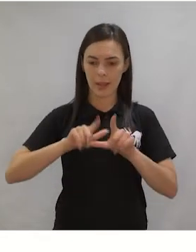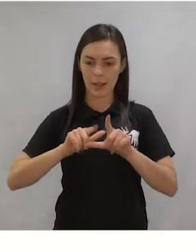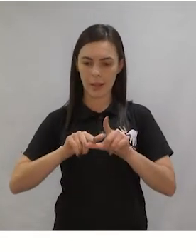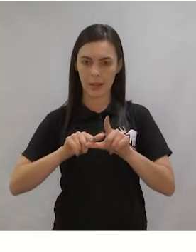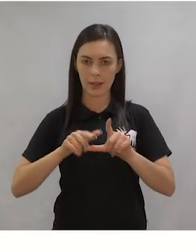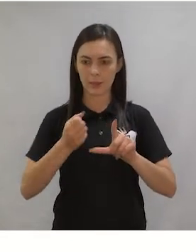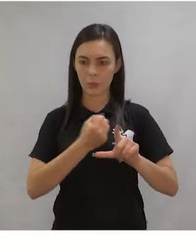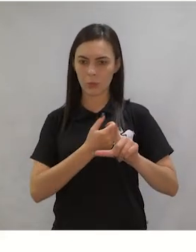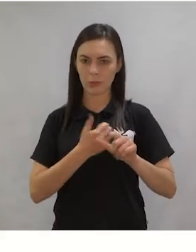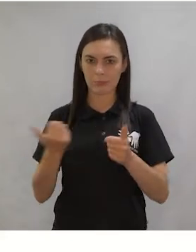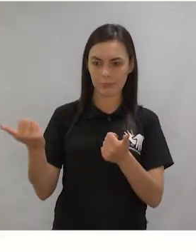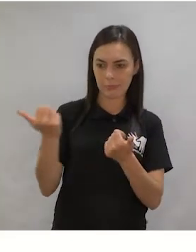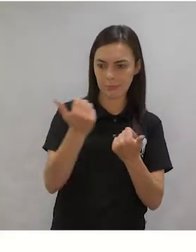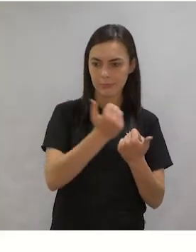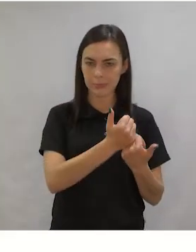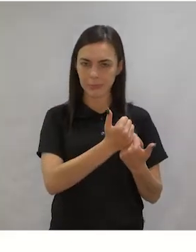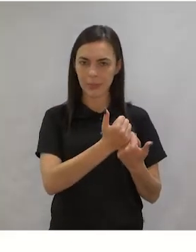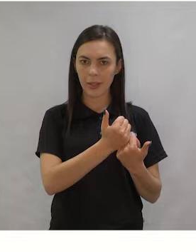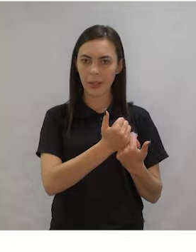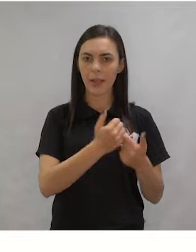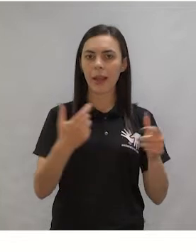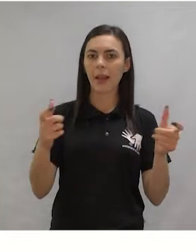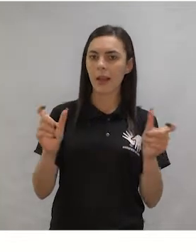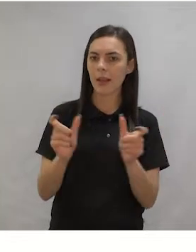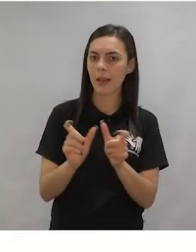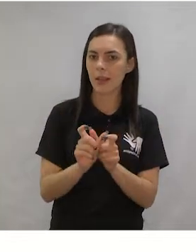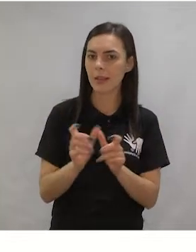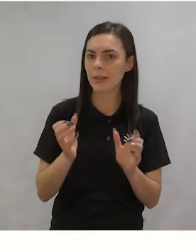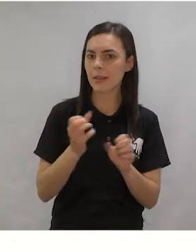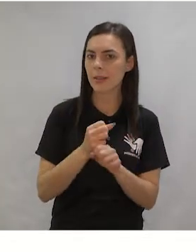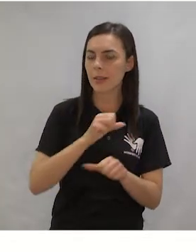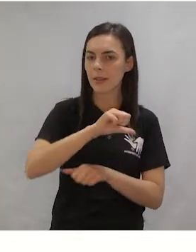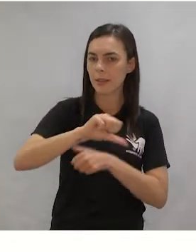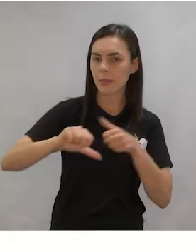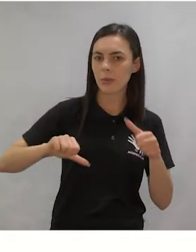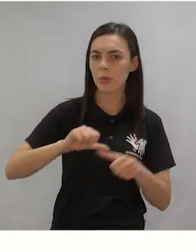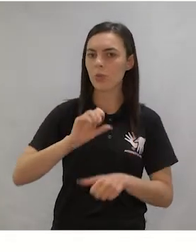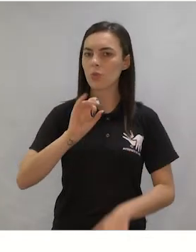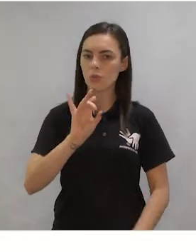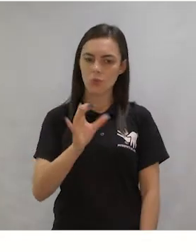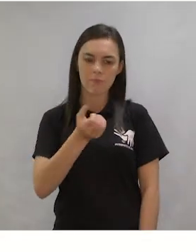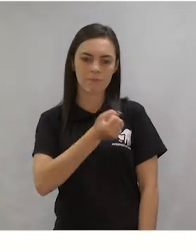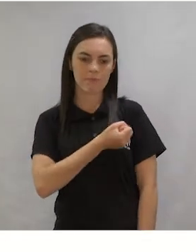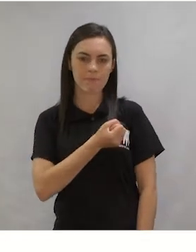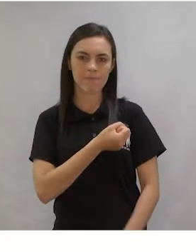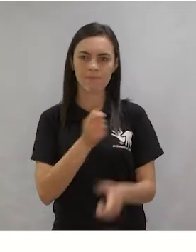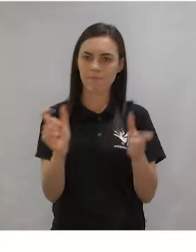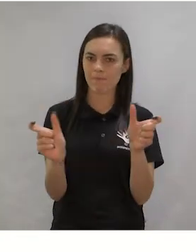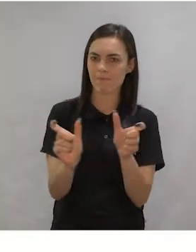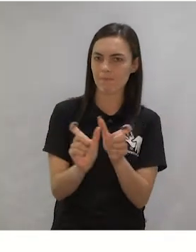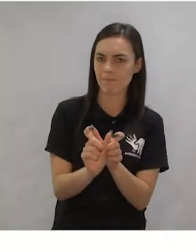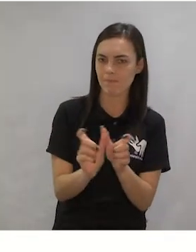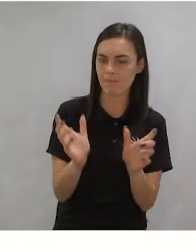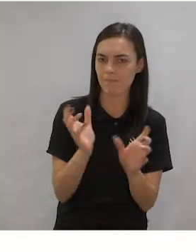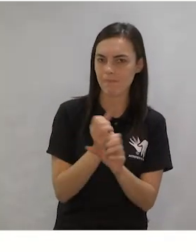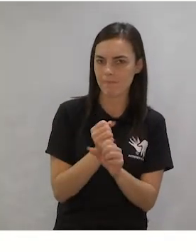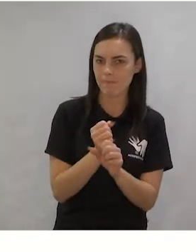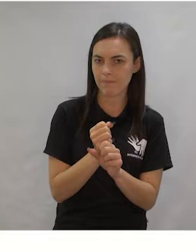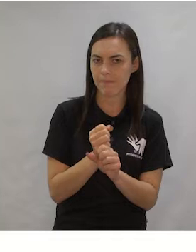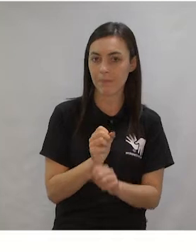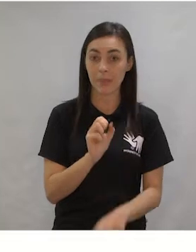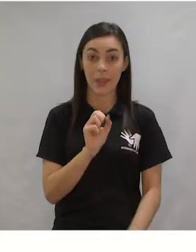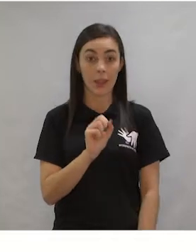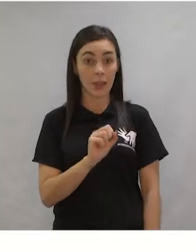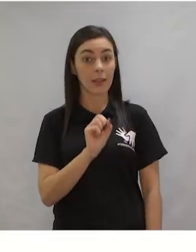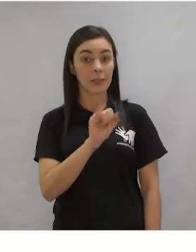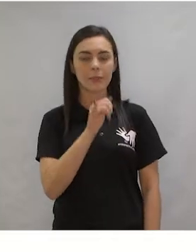por valores específicos, a expressão algébrica, ela se torna uma expressão numérica. Então,